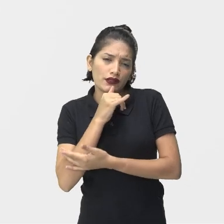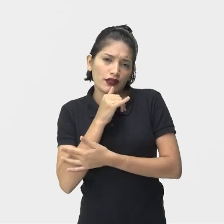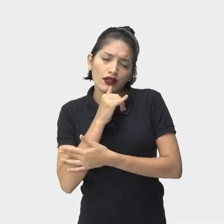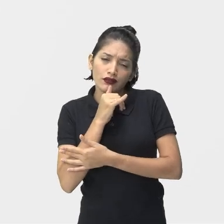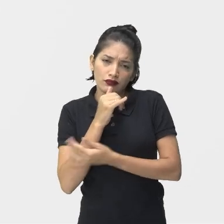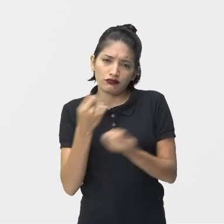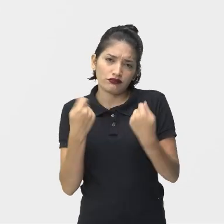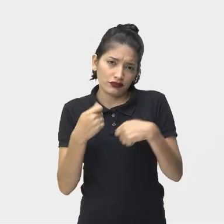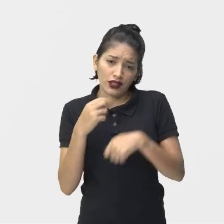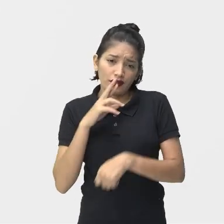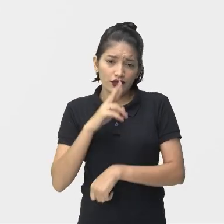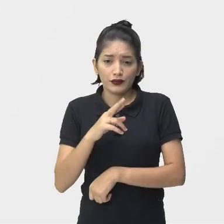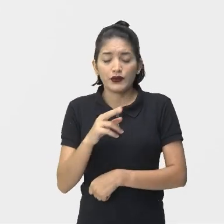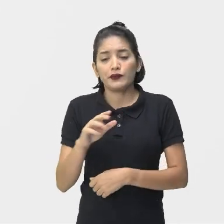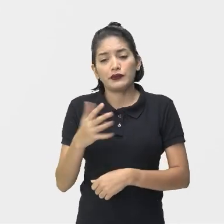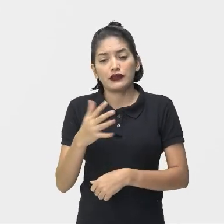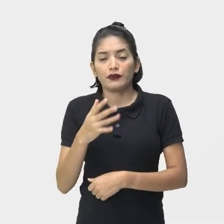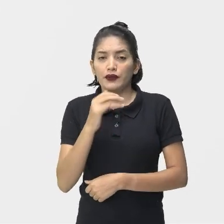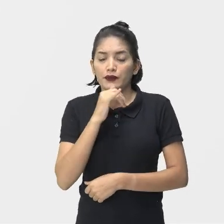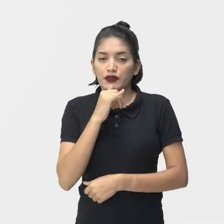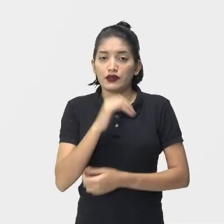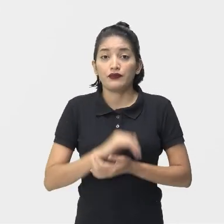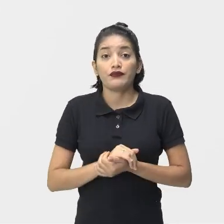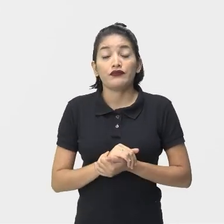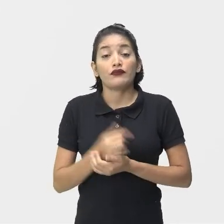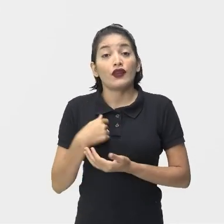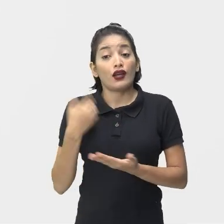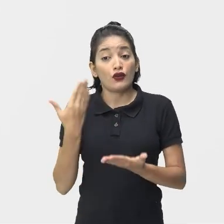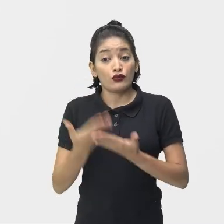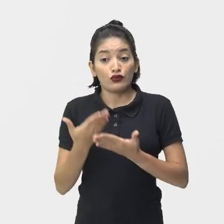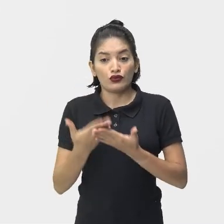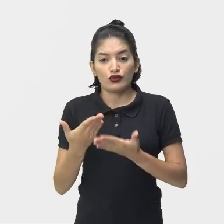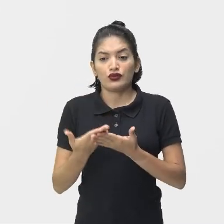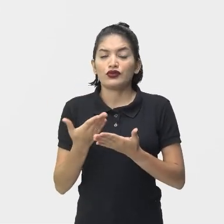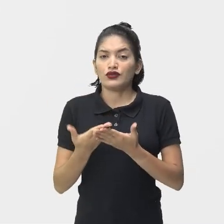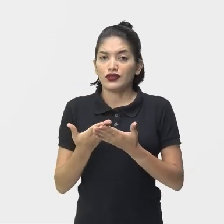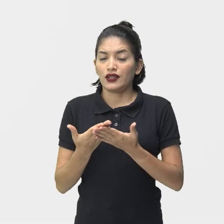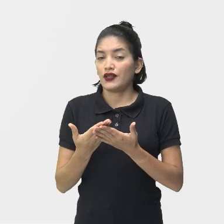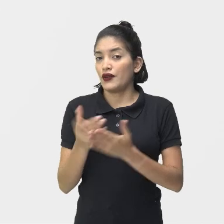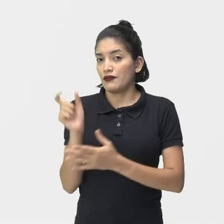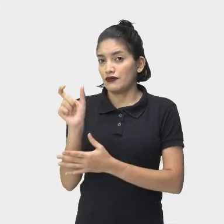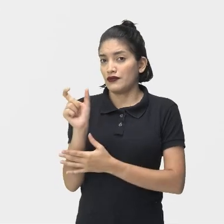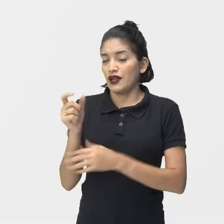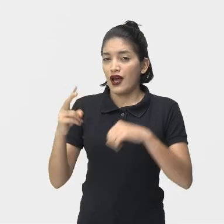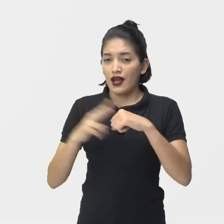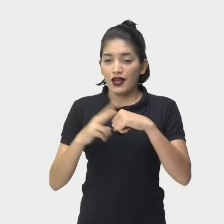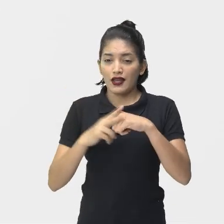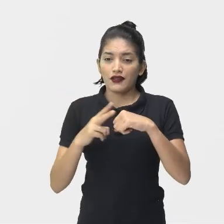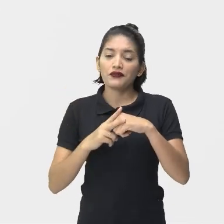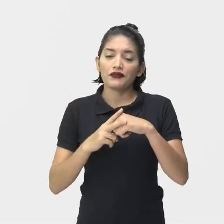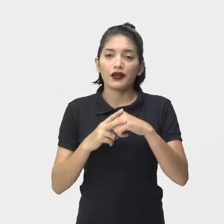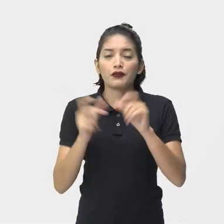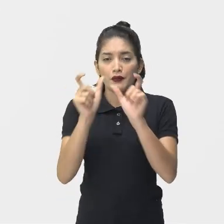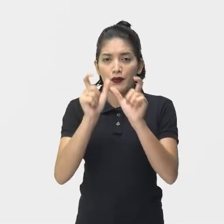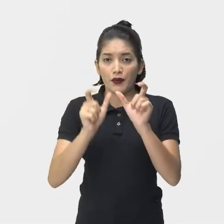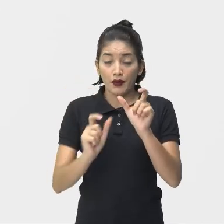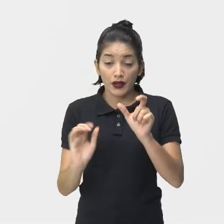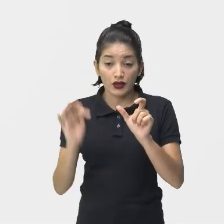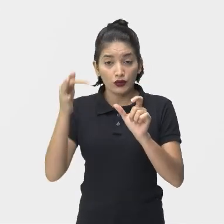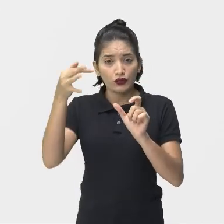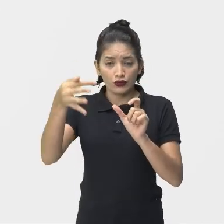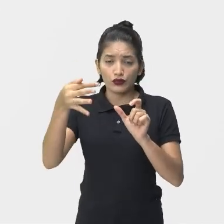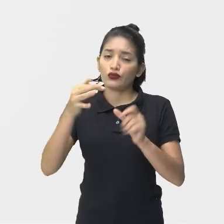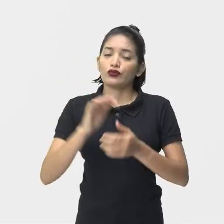de possíveis respostas. Por exemplo, estudiaré más, eu tenho o verbo estudiar conjugado aí no